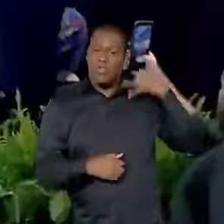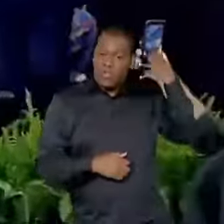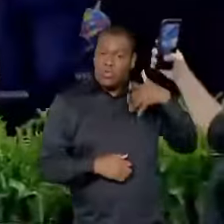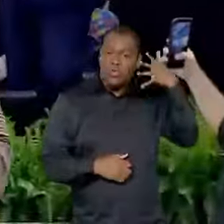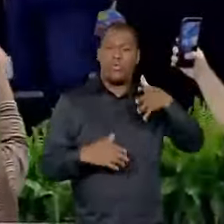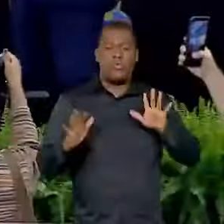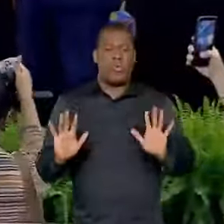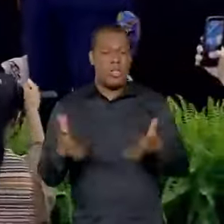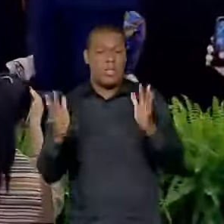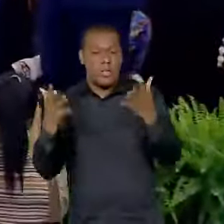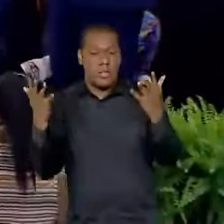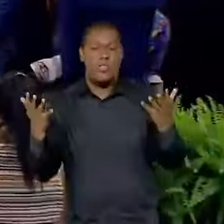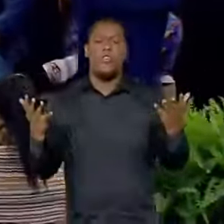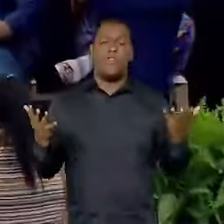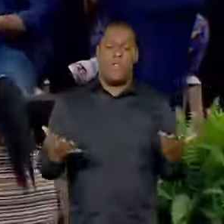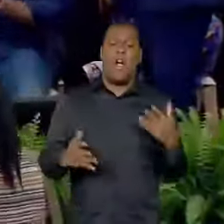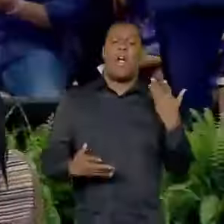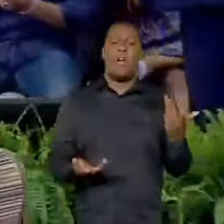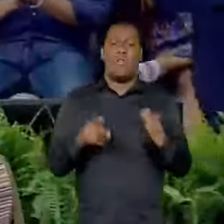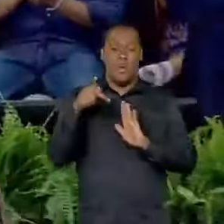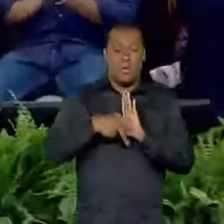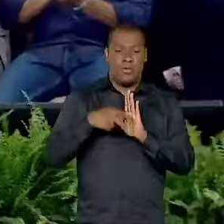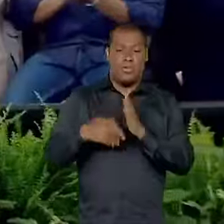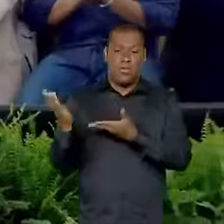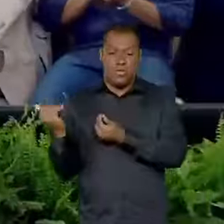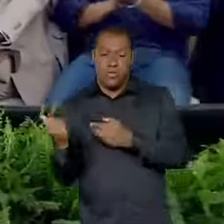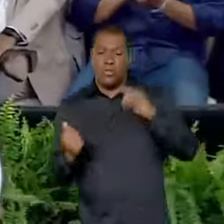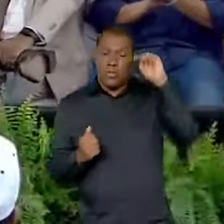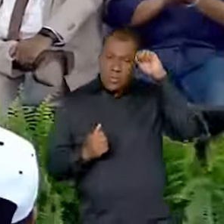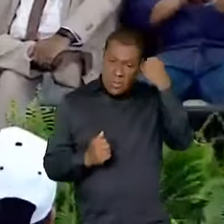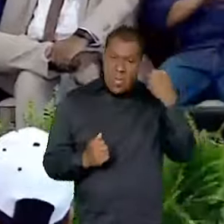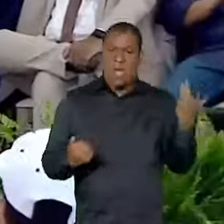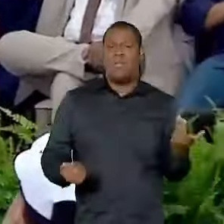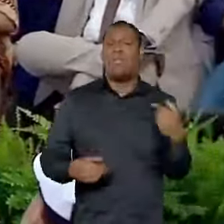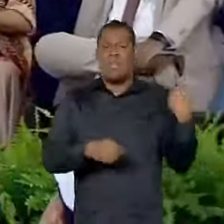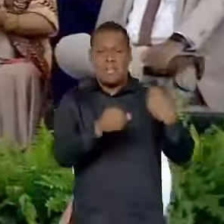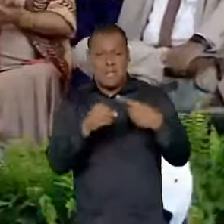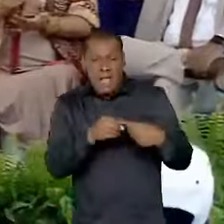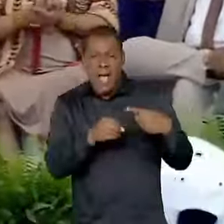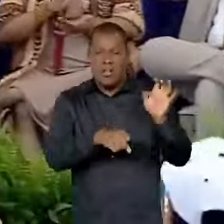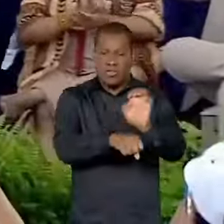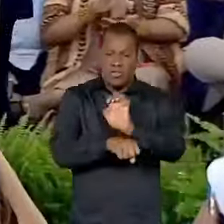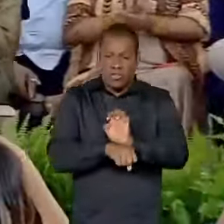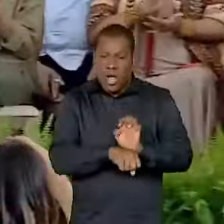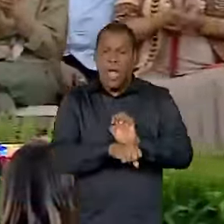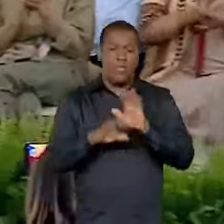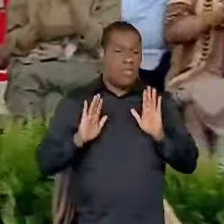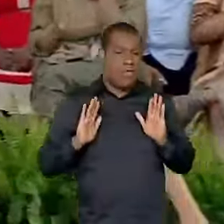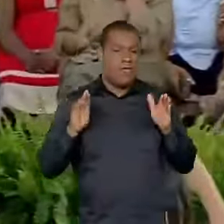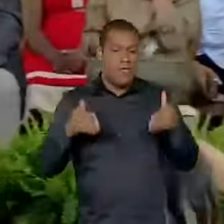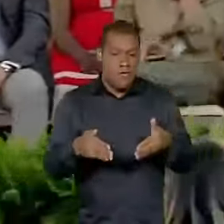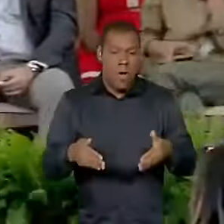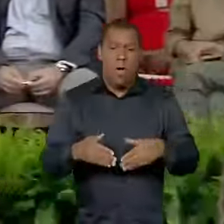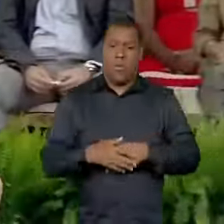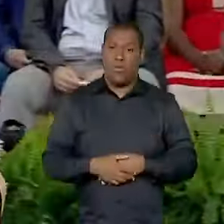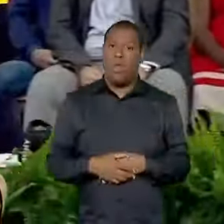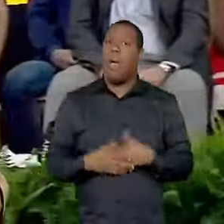em cada cidade, em cada estado, em cada fórum, para as pessoas saberem o que